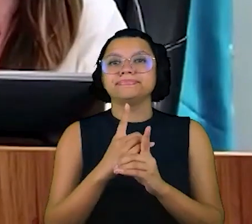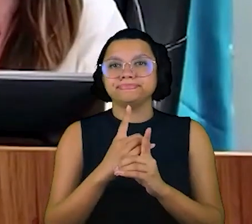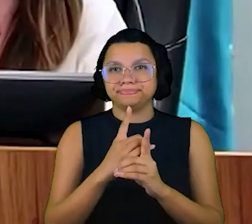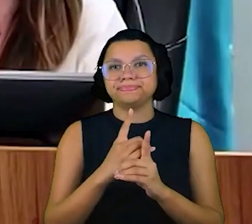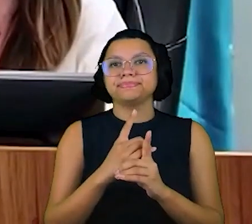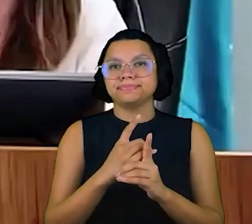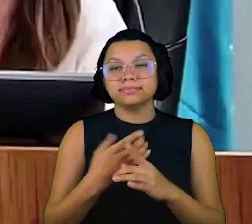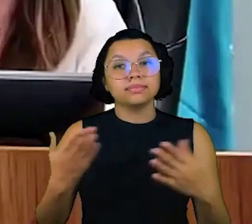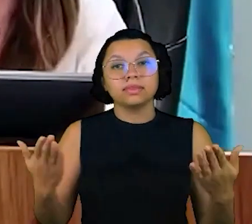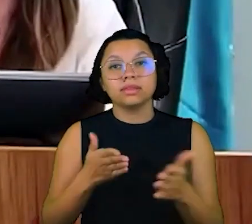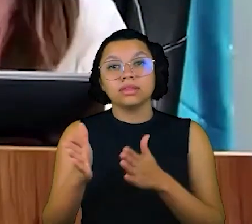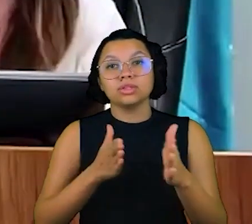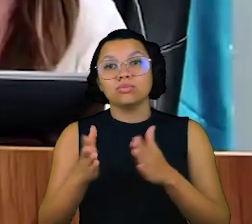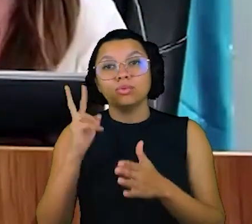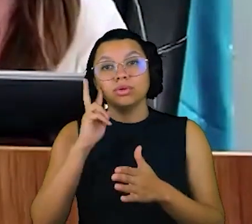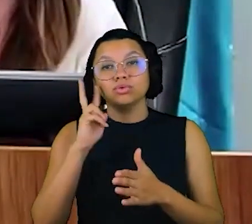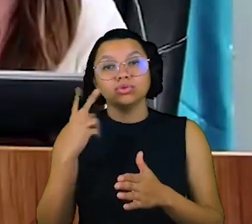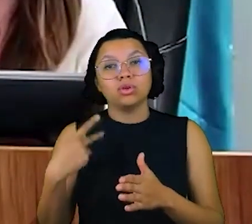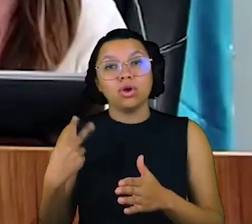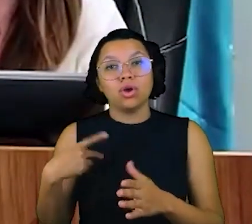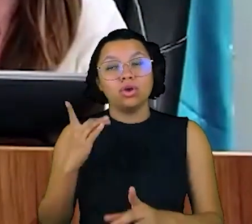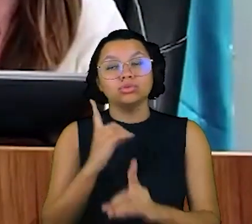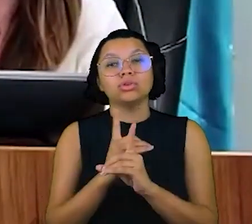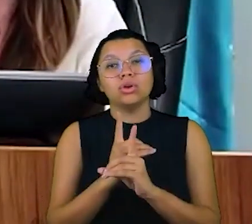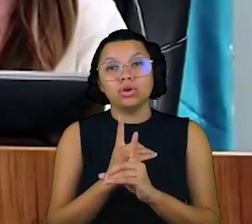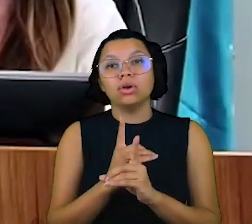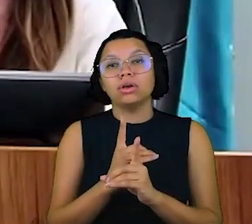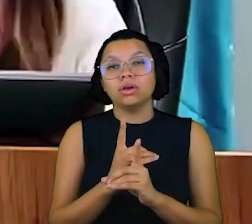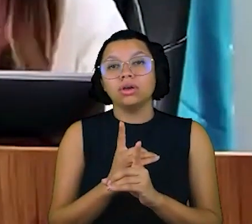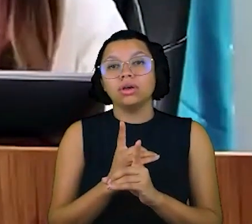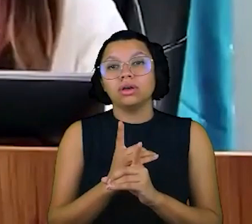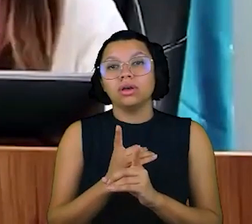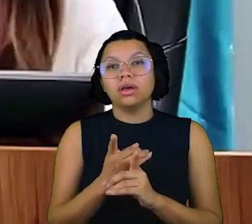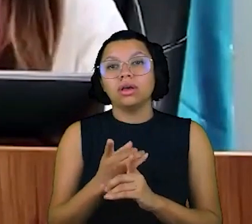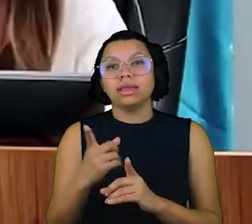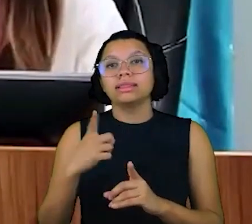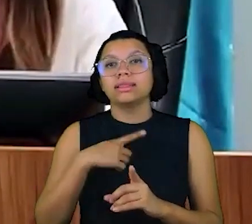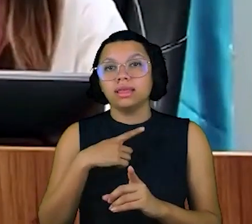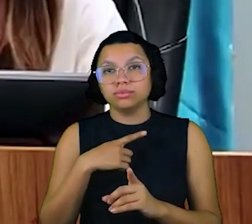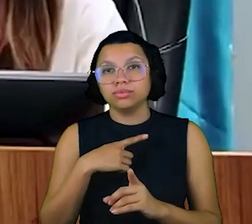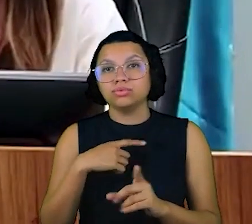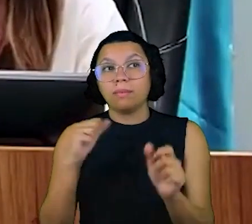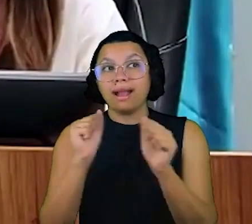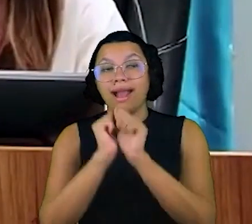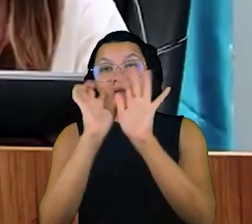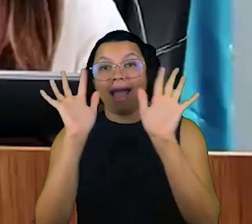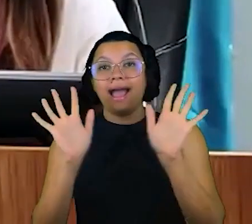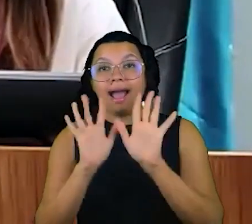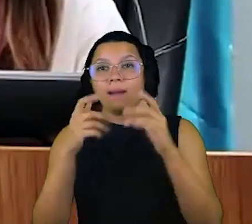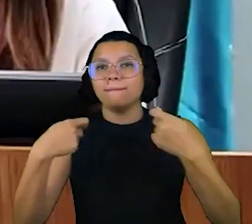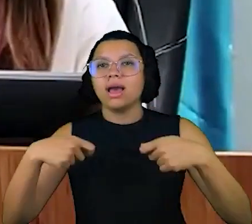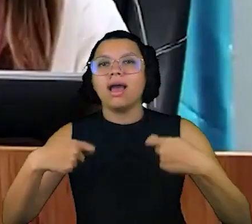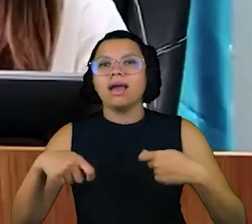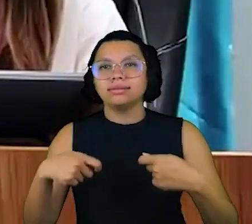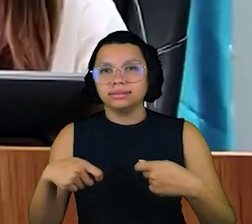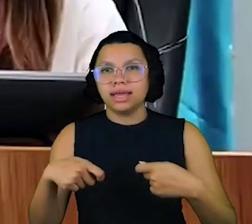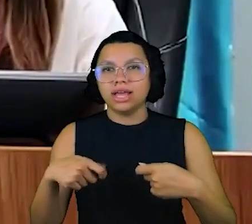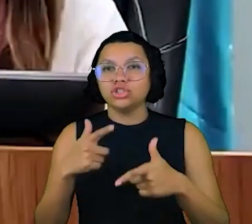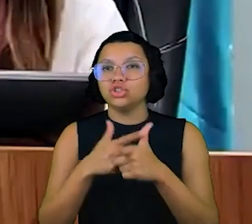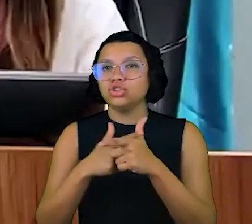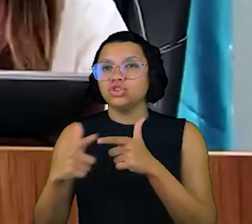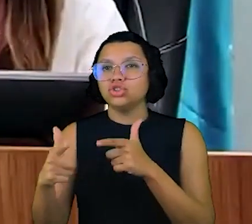nos encontramos. Nesse momento histórico em que nós encontramos, nós temos uma